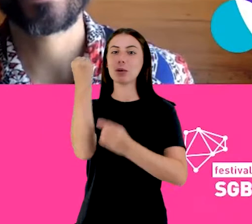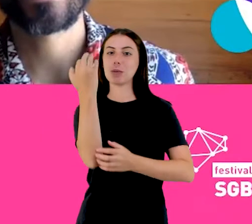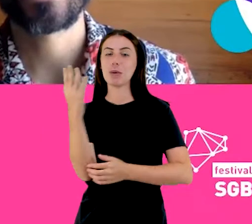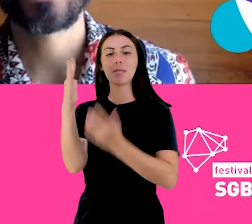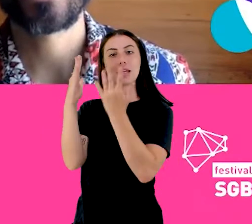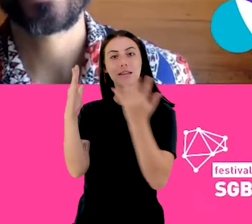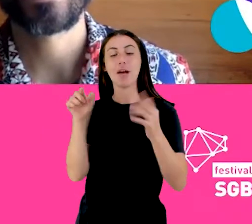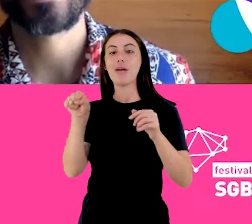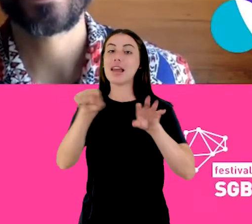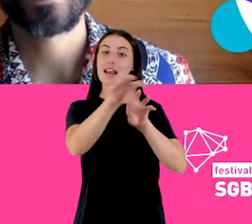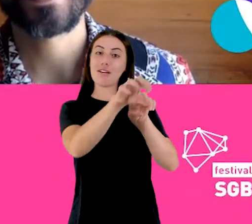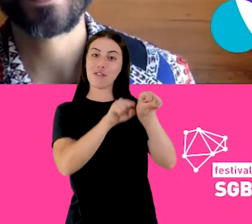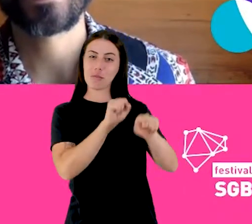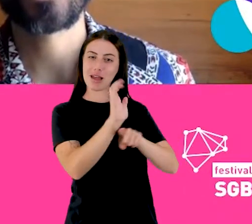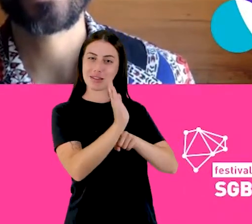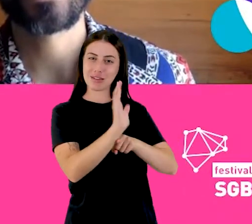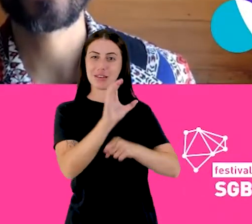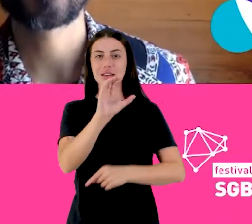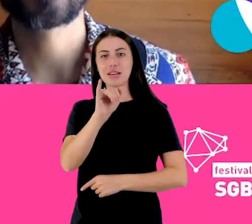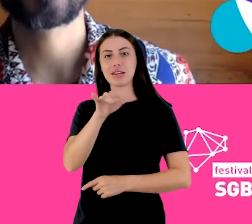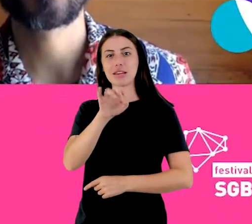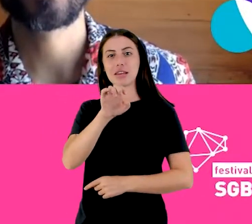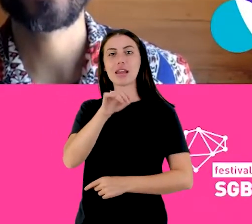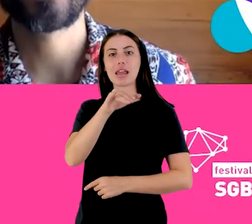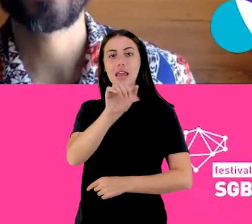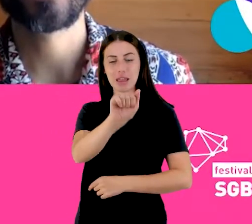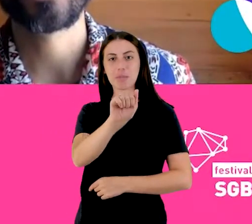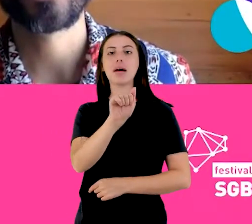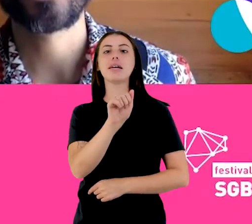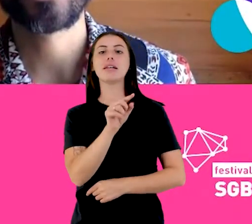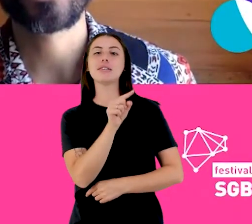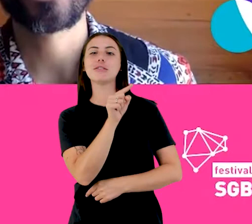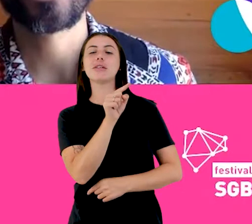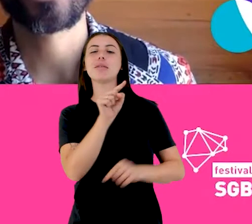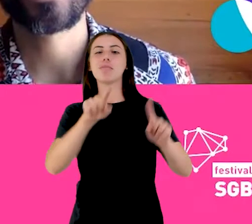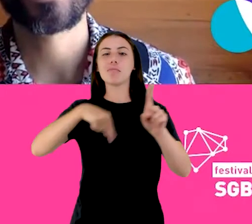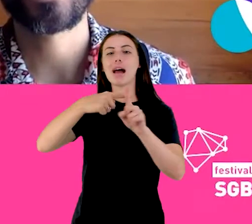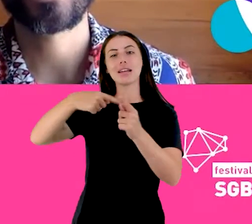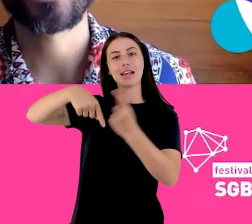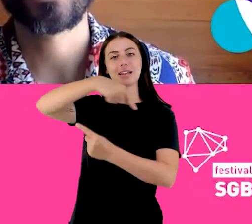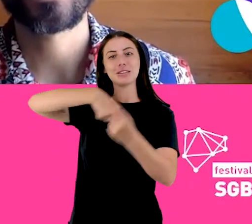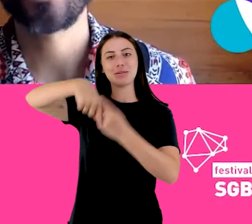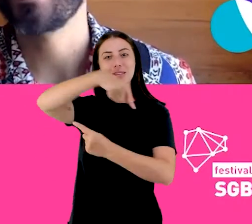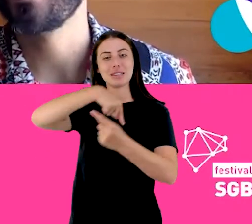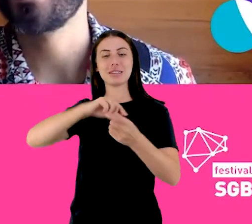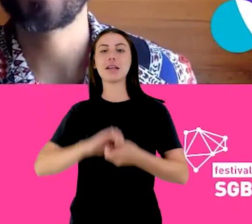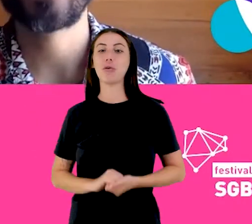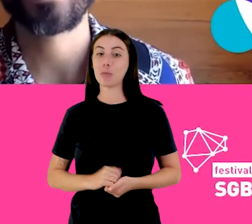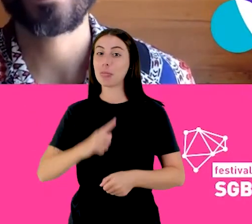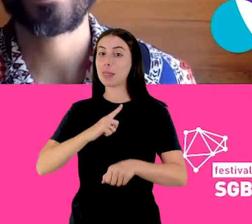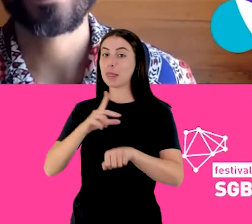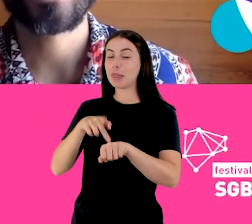multinacionais. O Rick é formado em cinema pela Academia Internacional de Cinema e em